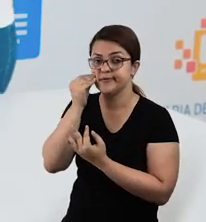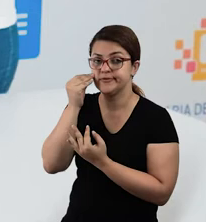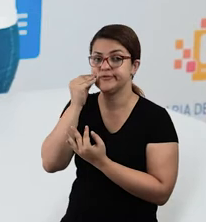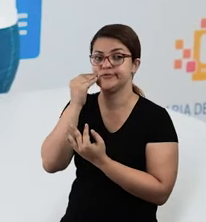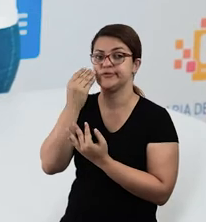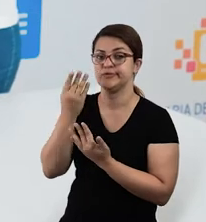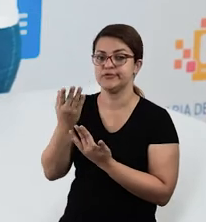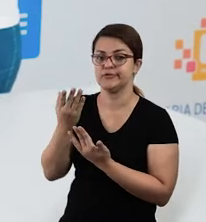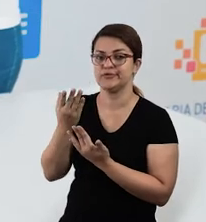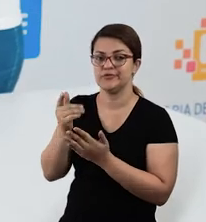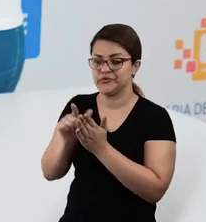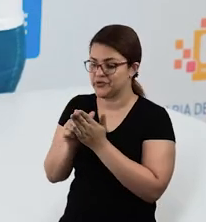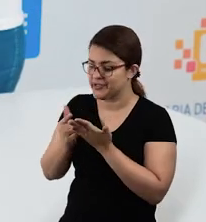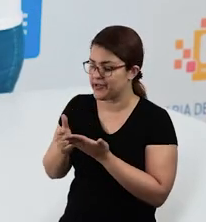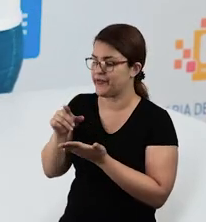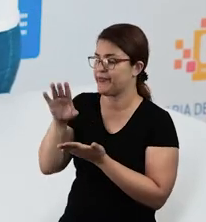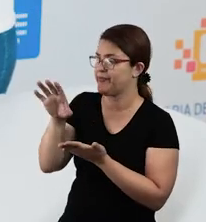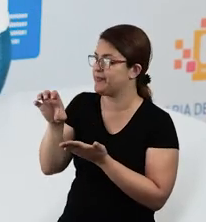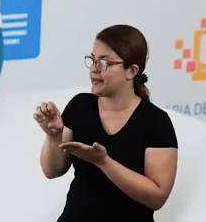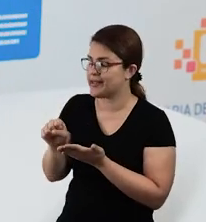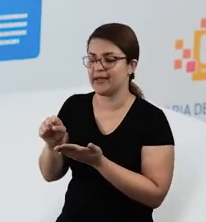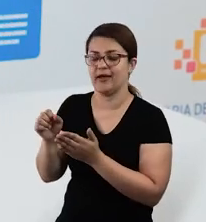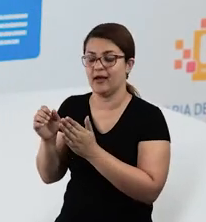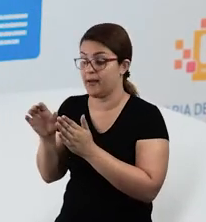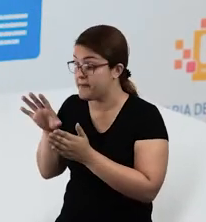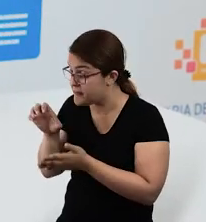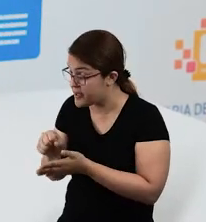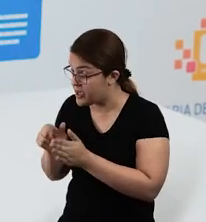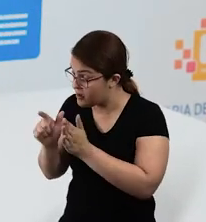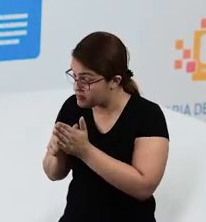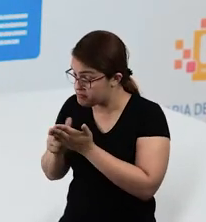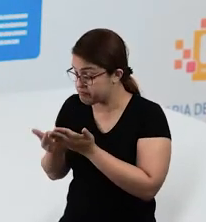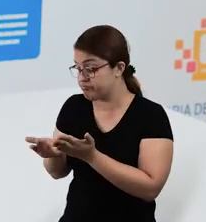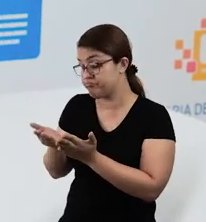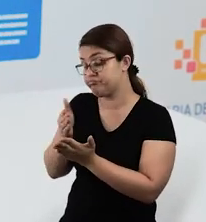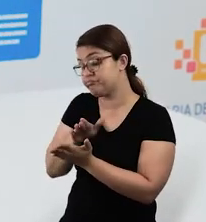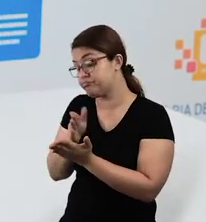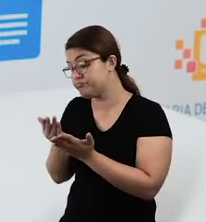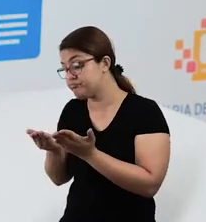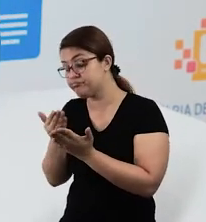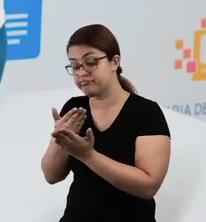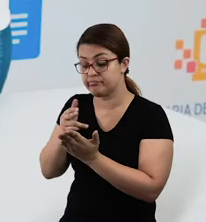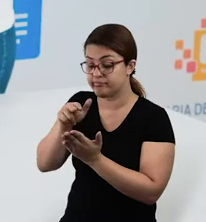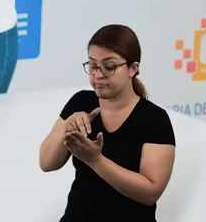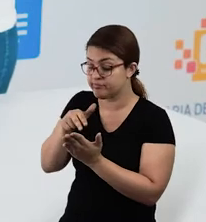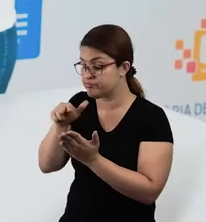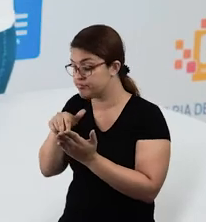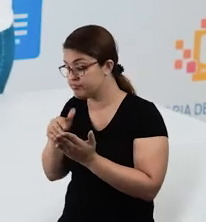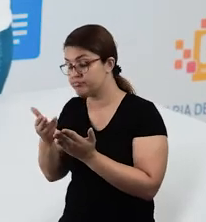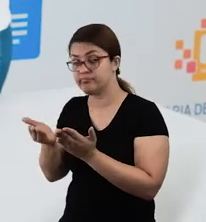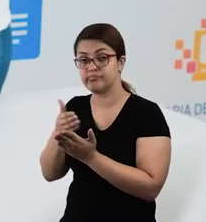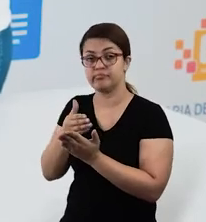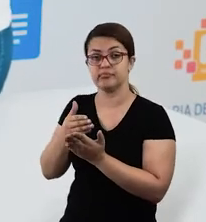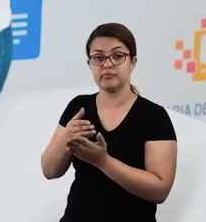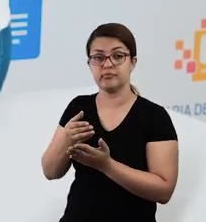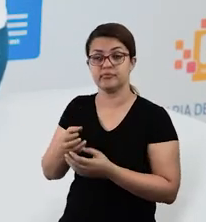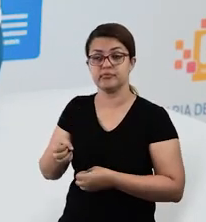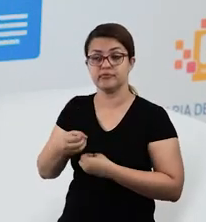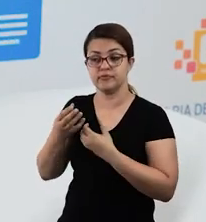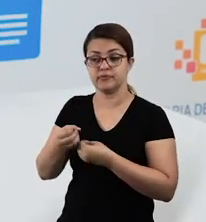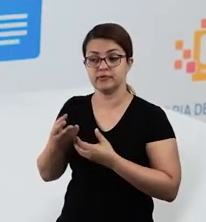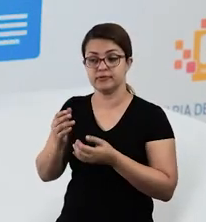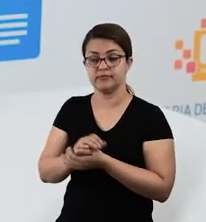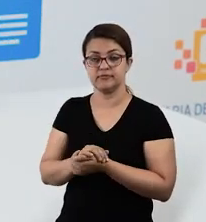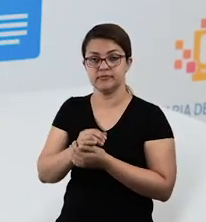né, pegar um jornal físico assim na sua mãozinha para você buscar essas informações. Então